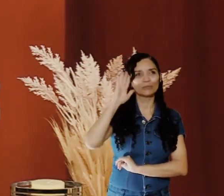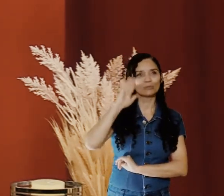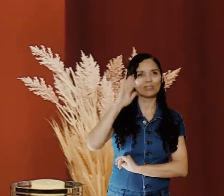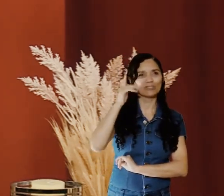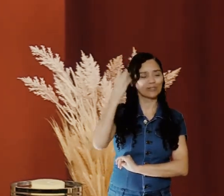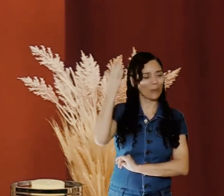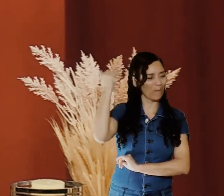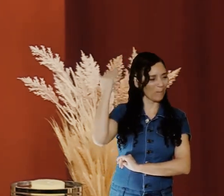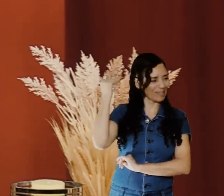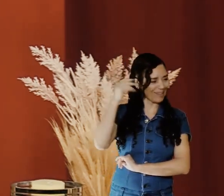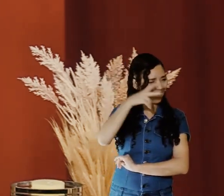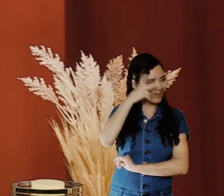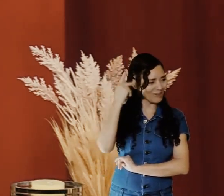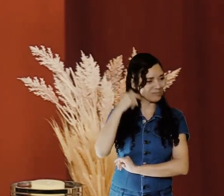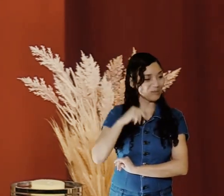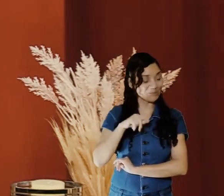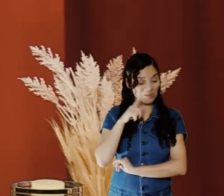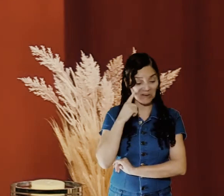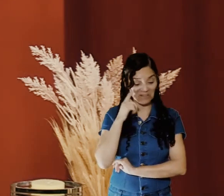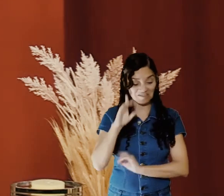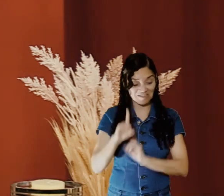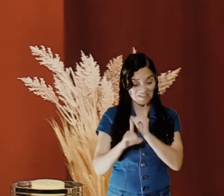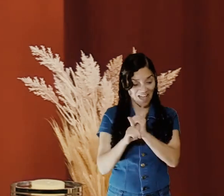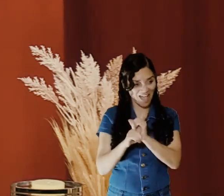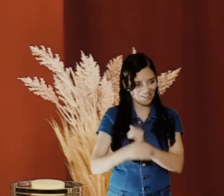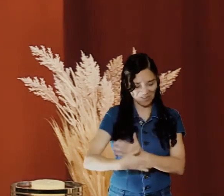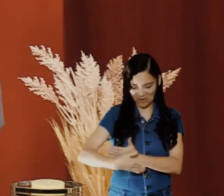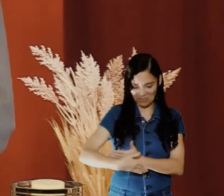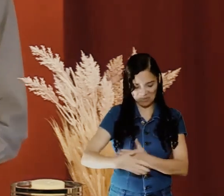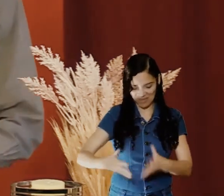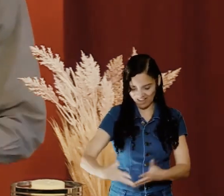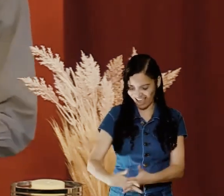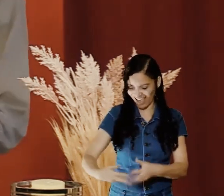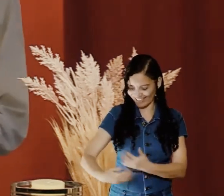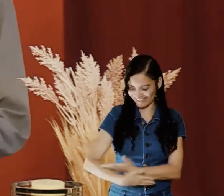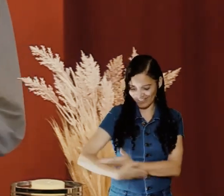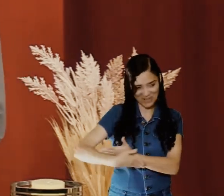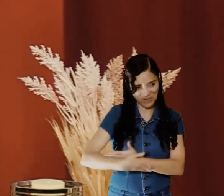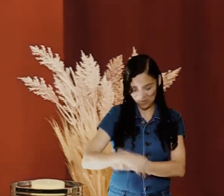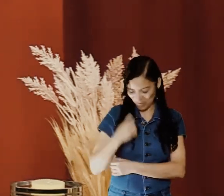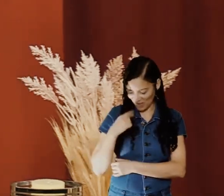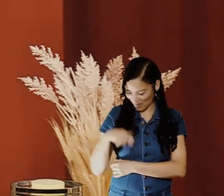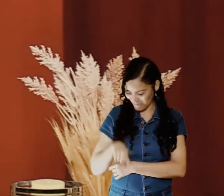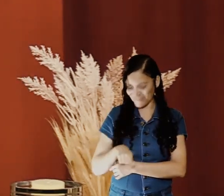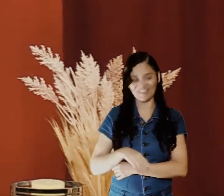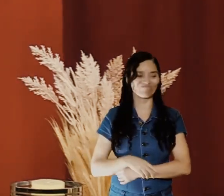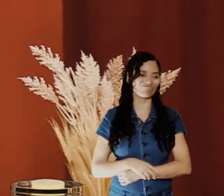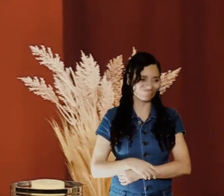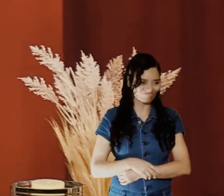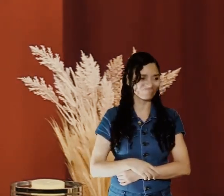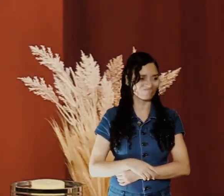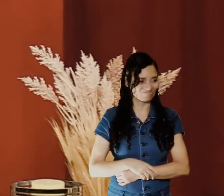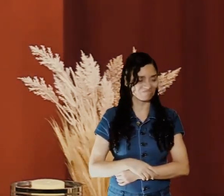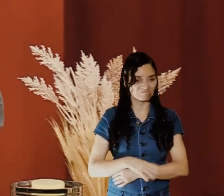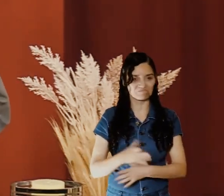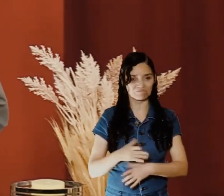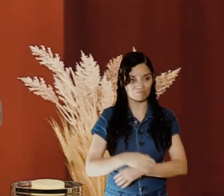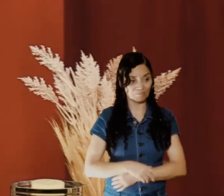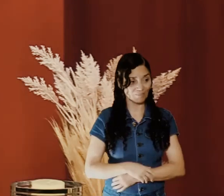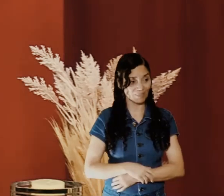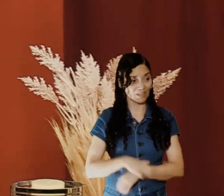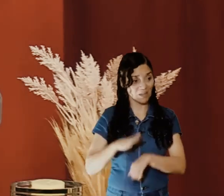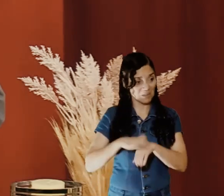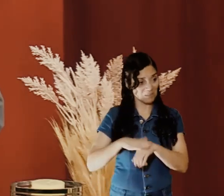não vendo fisicamente, nós podemos sim experimentar tudo aquilo que eles experimentaram.